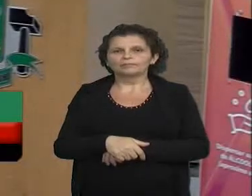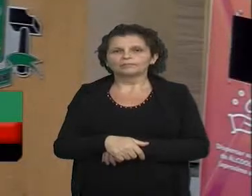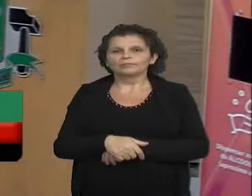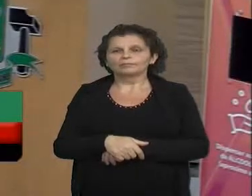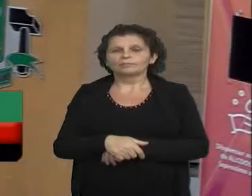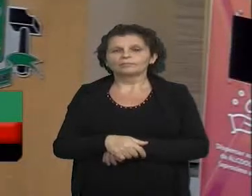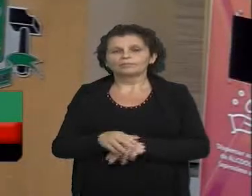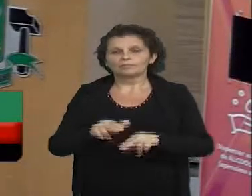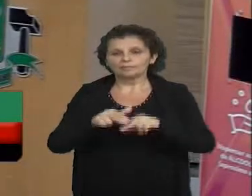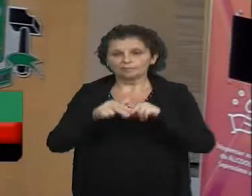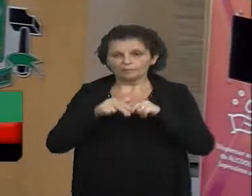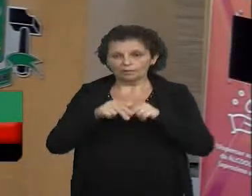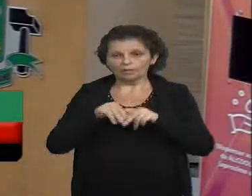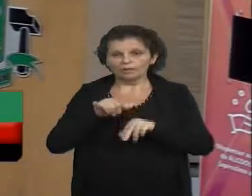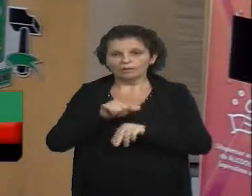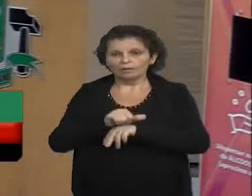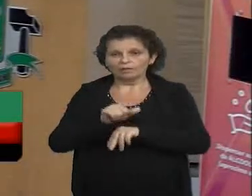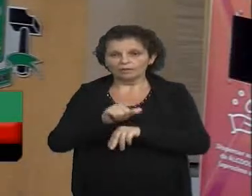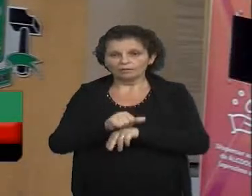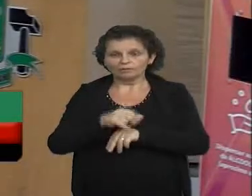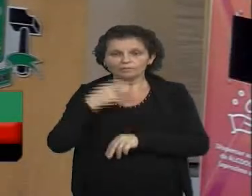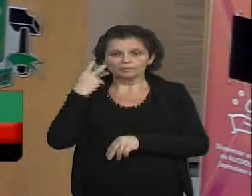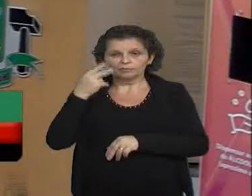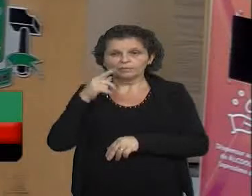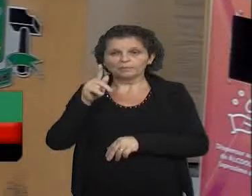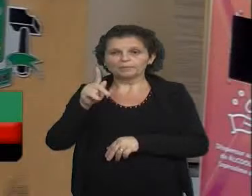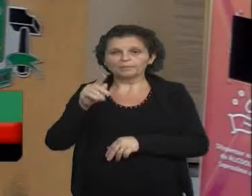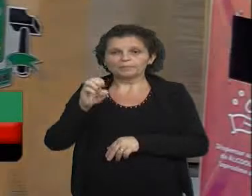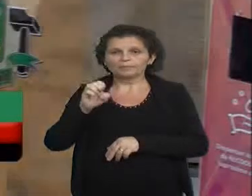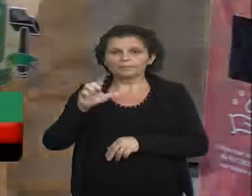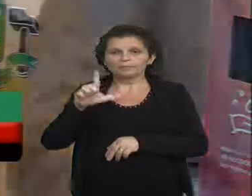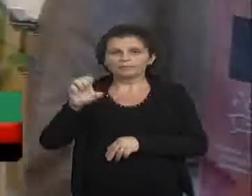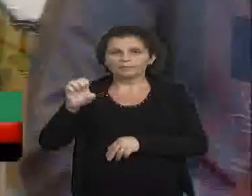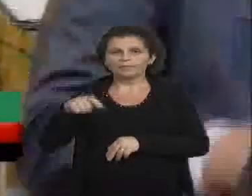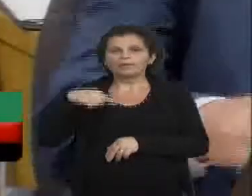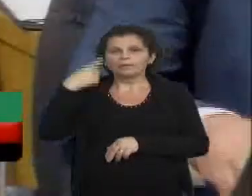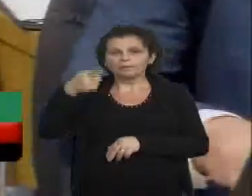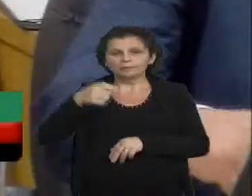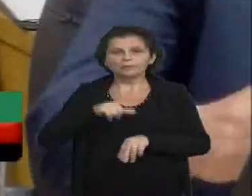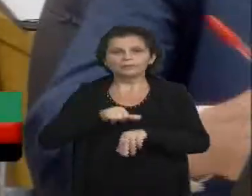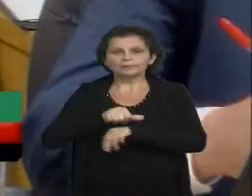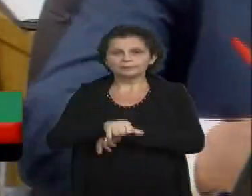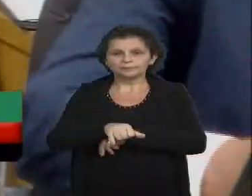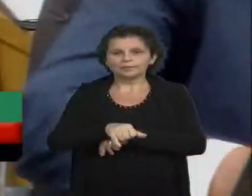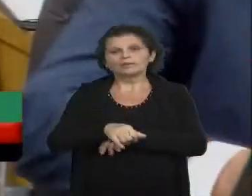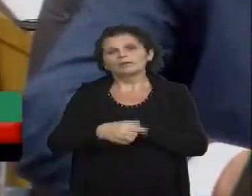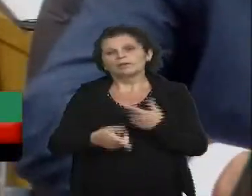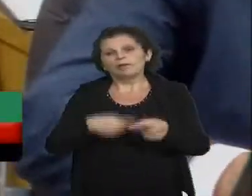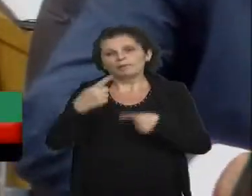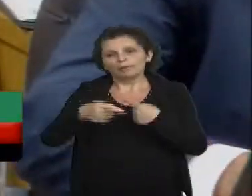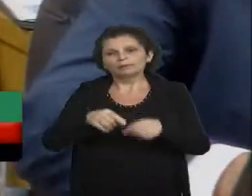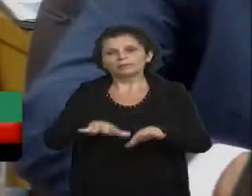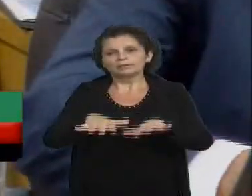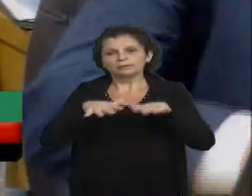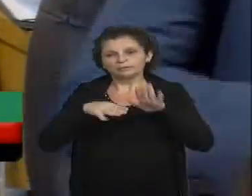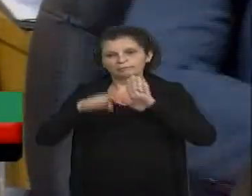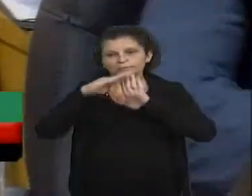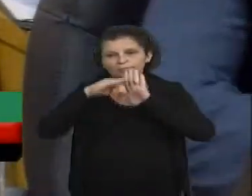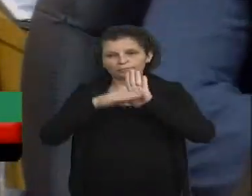Na ausência do vereador Pelé, será pautado na próxima sessão. Senhores